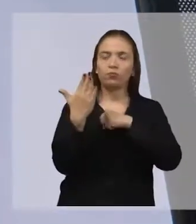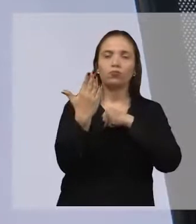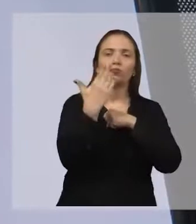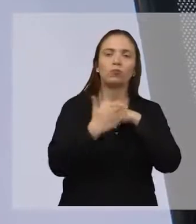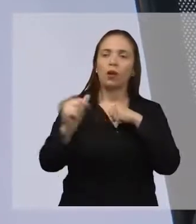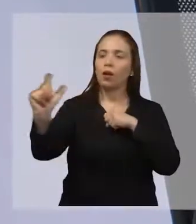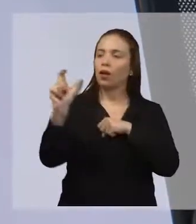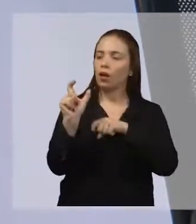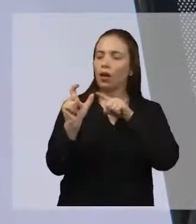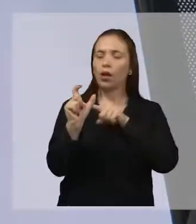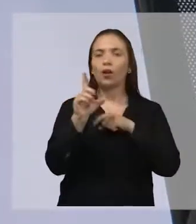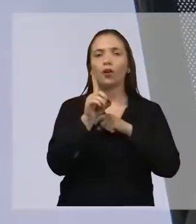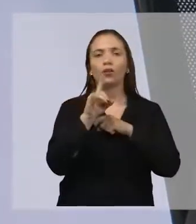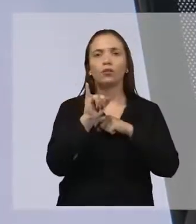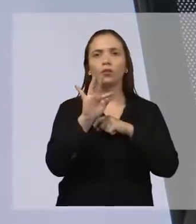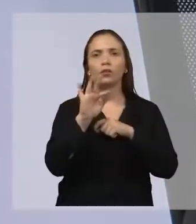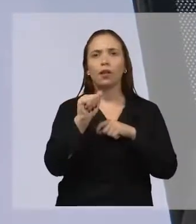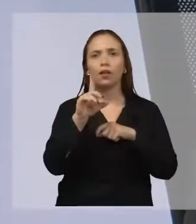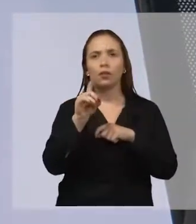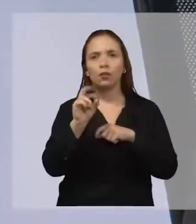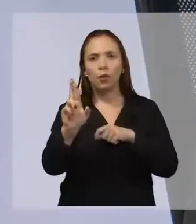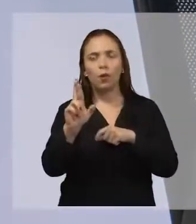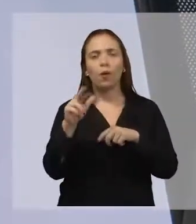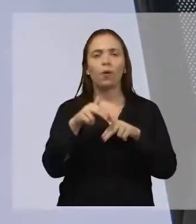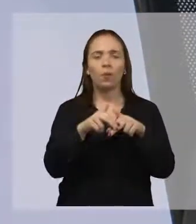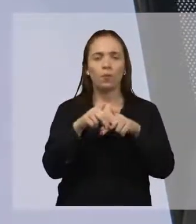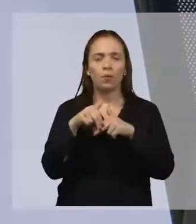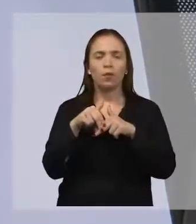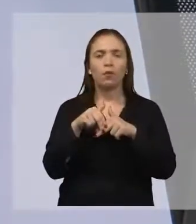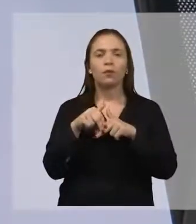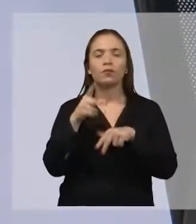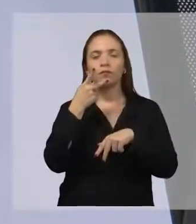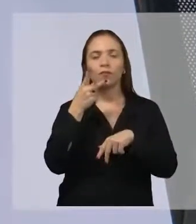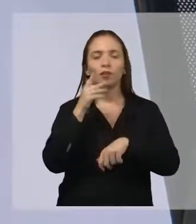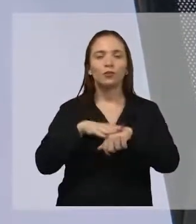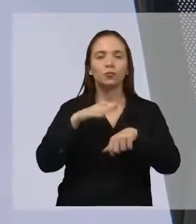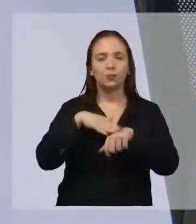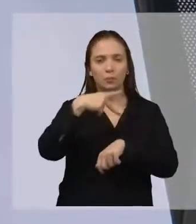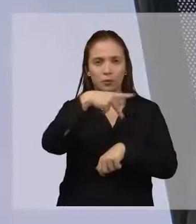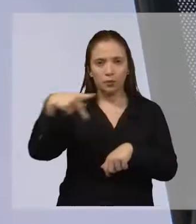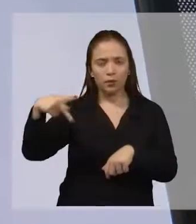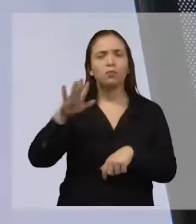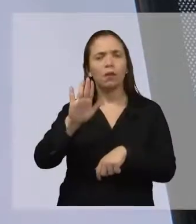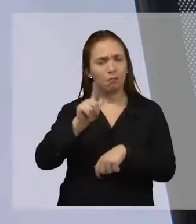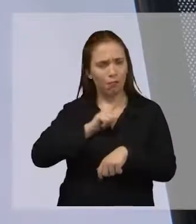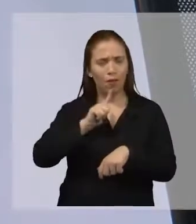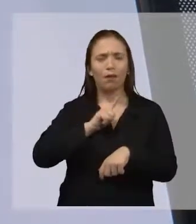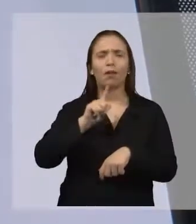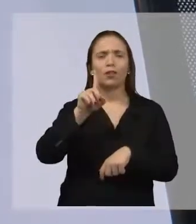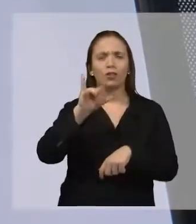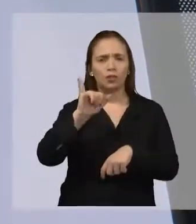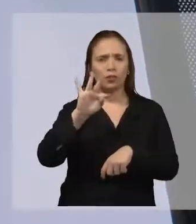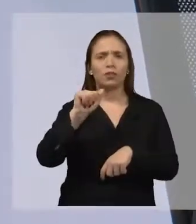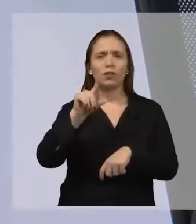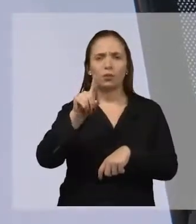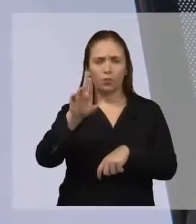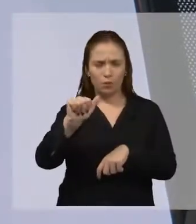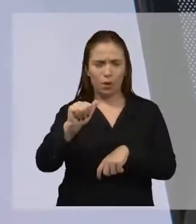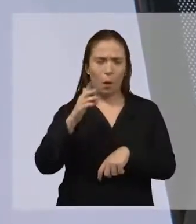de exceção da Argentina nos anos 70 e 80, ou do Chile nos anos 70 e 80. Outra coisa é o do Brasil,